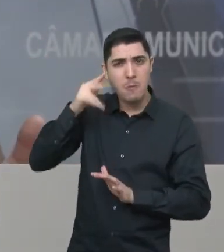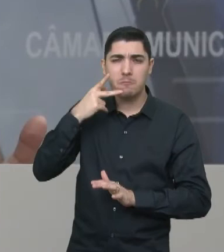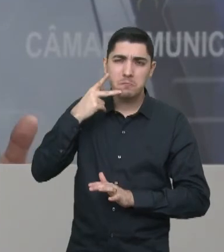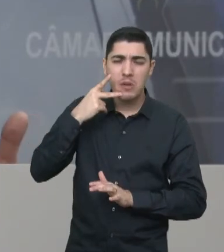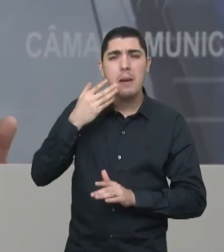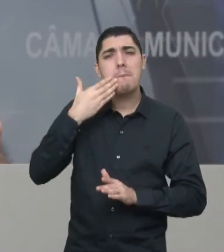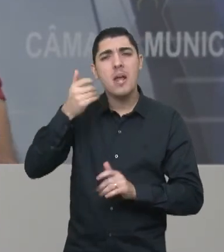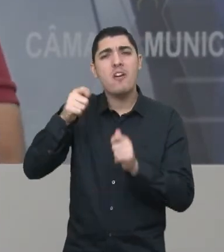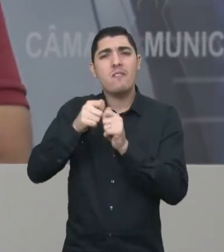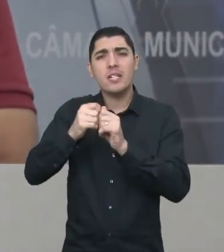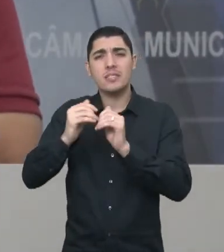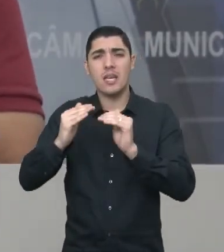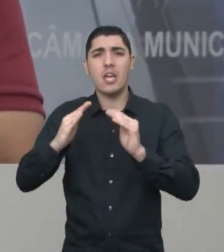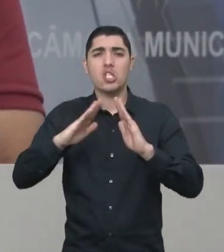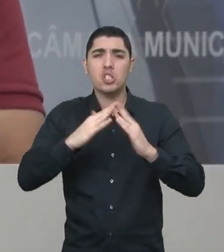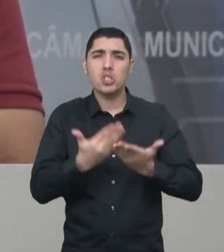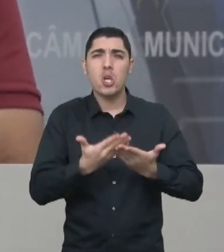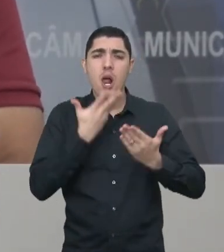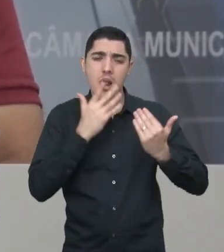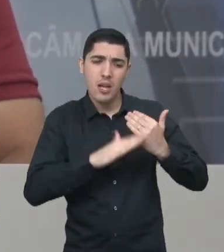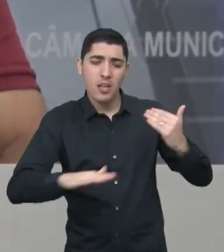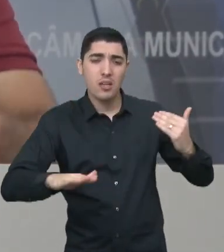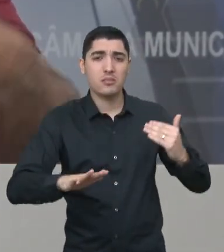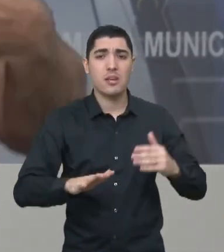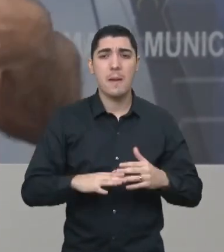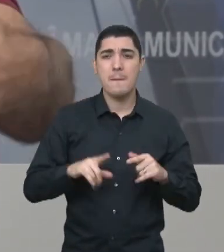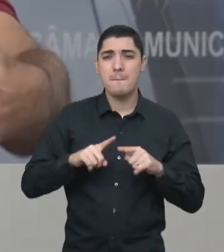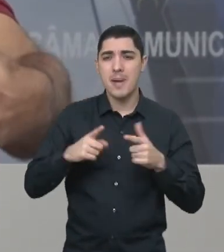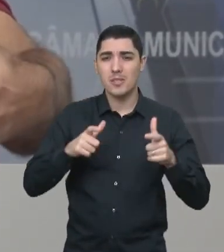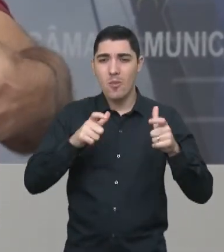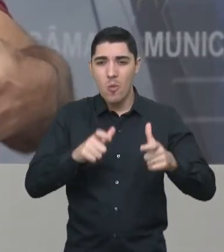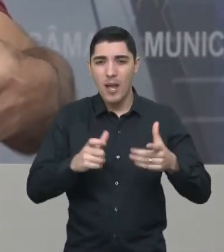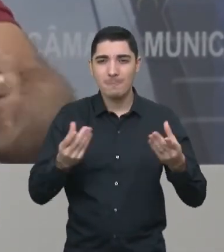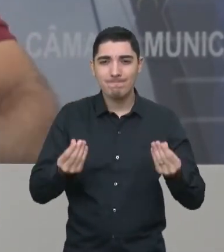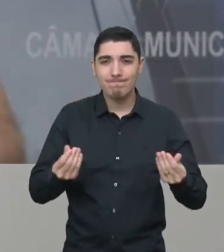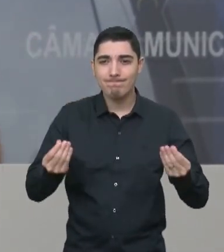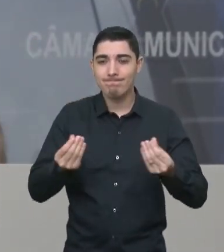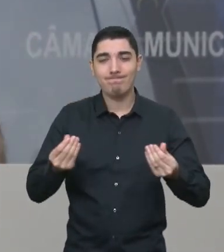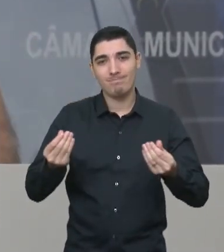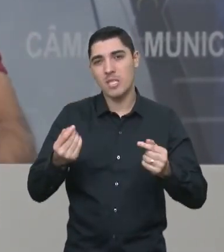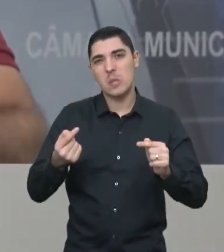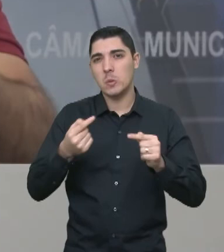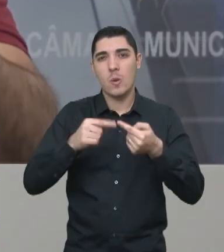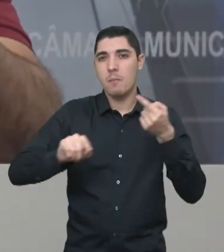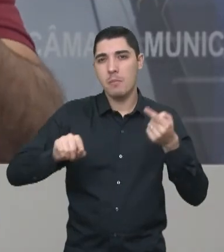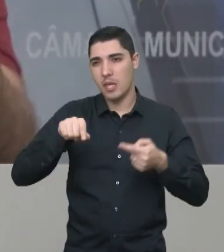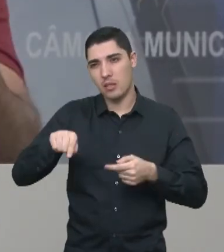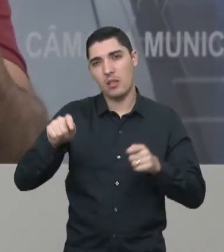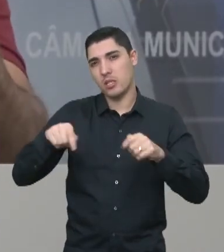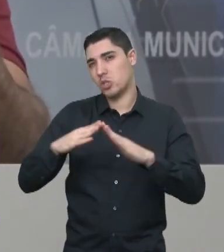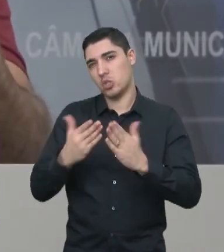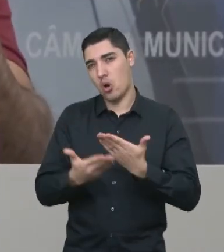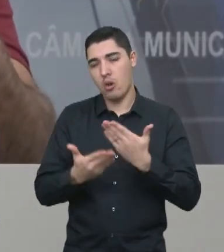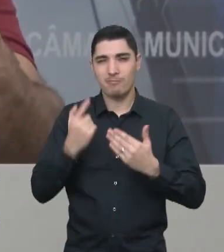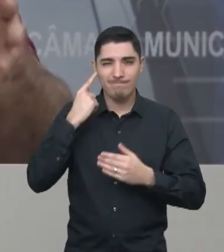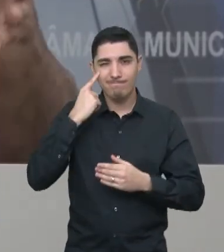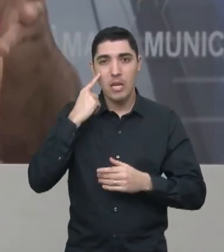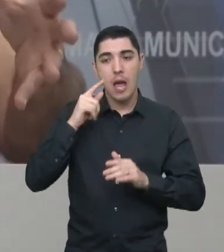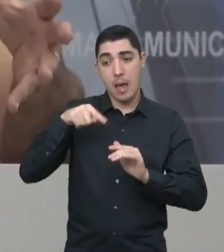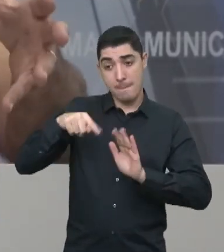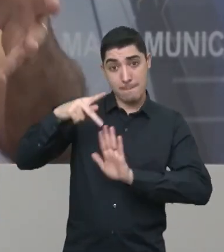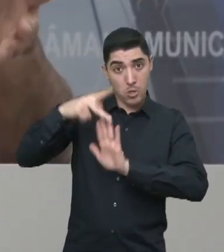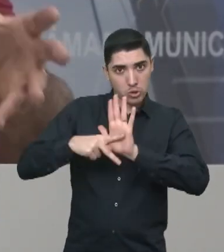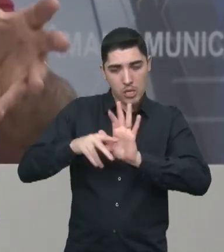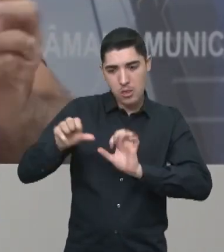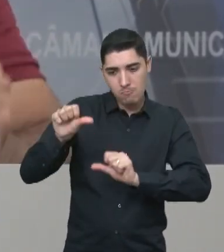torno, num local insalubre e tudo mais. Nós criamos até uma CEI nessa casa, modificamos todo o projeto e